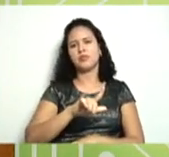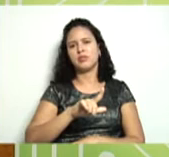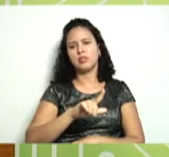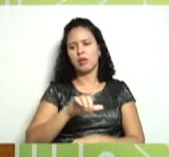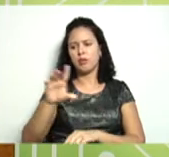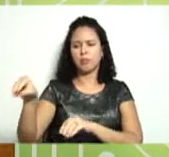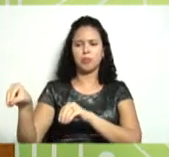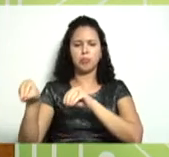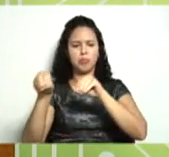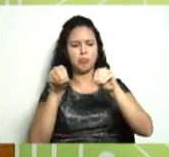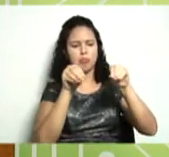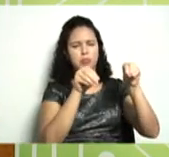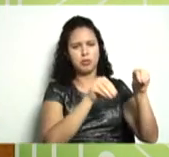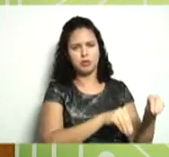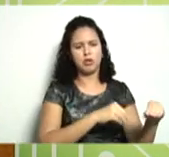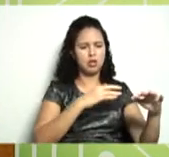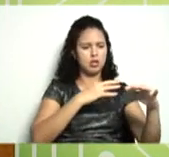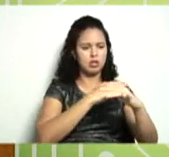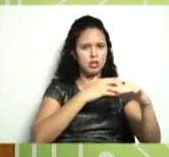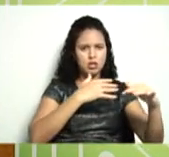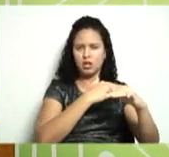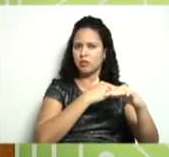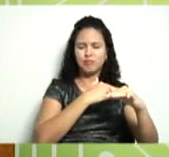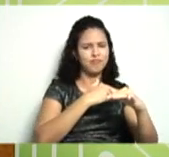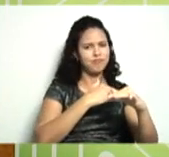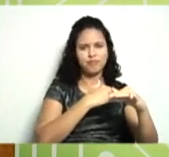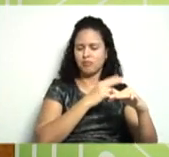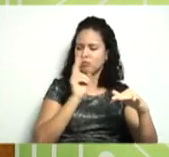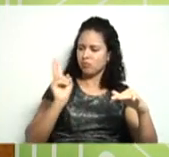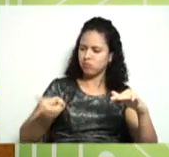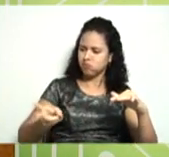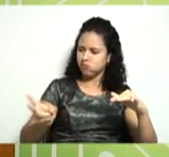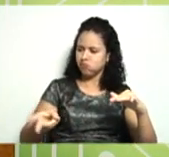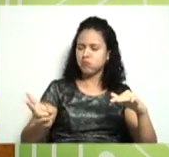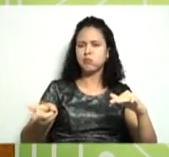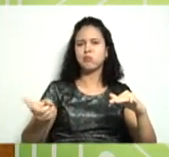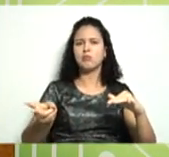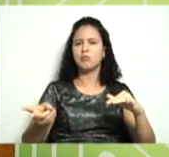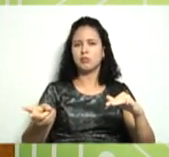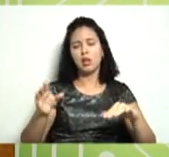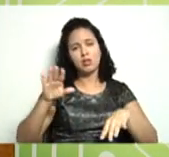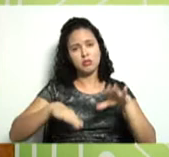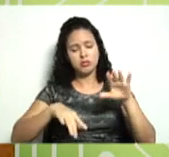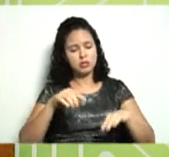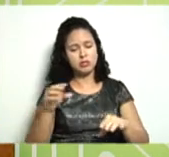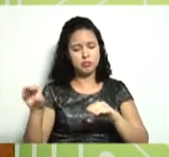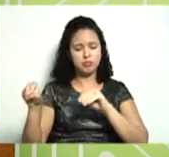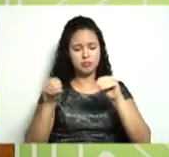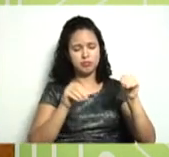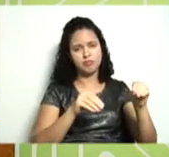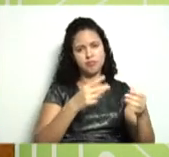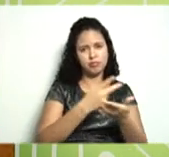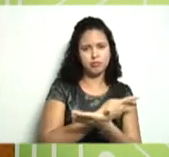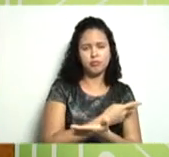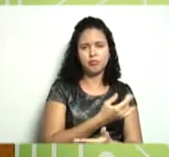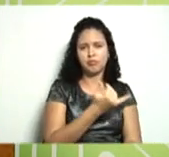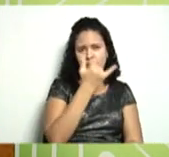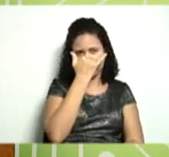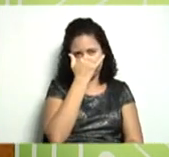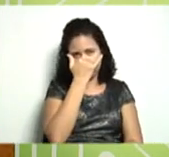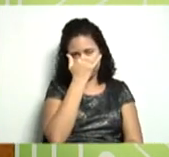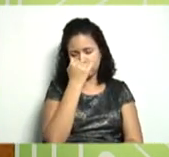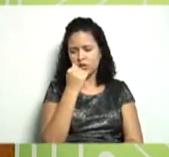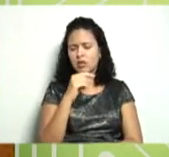precisando sair para a zona urbana em busca de algo que de repente não sabe se será alcançado. E de que forma ele